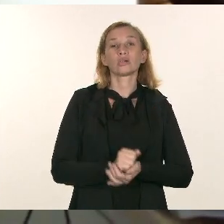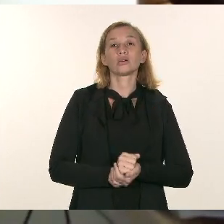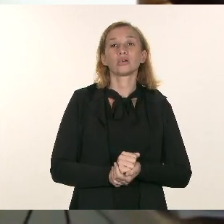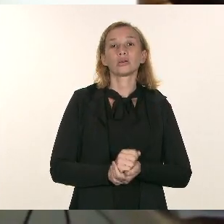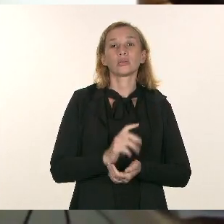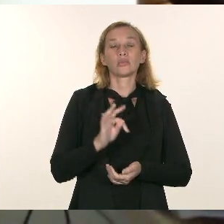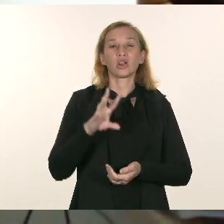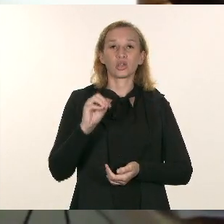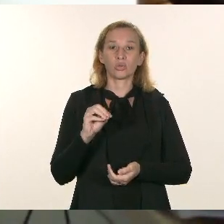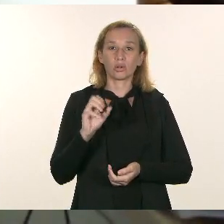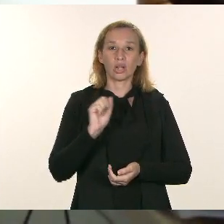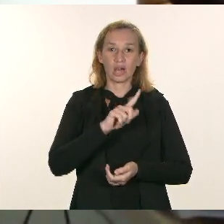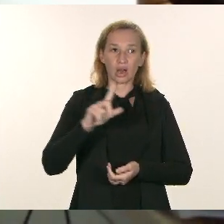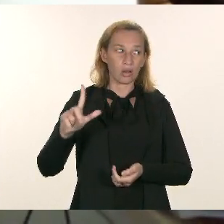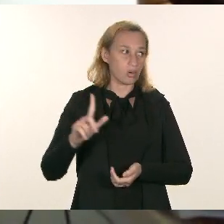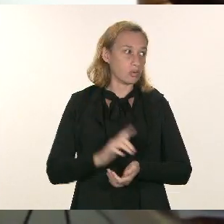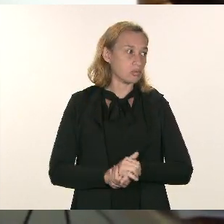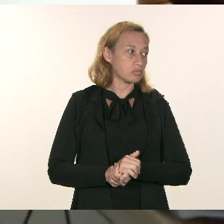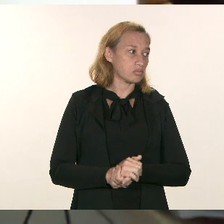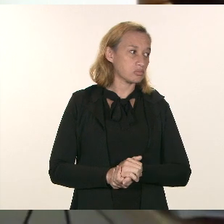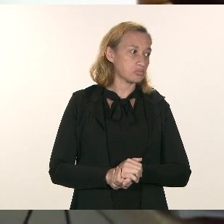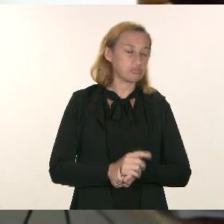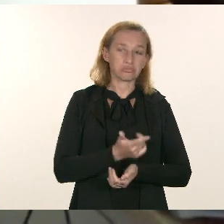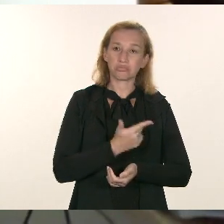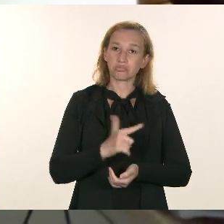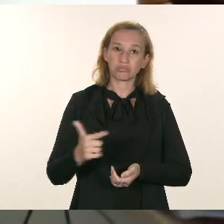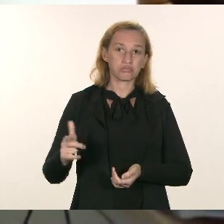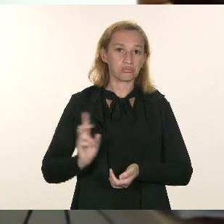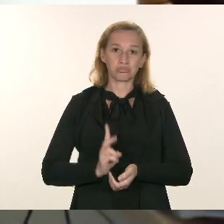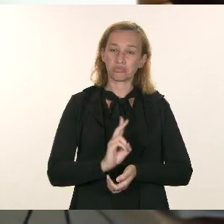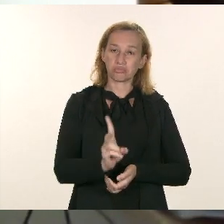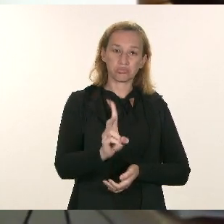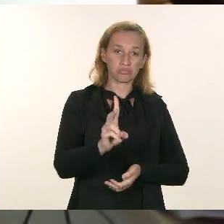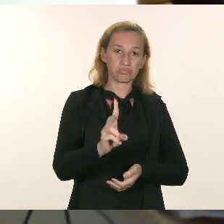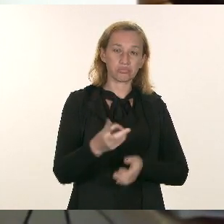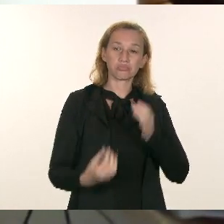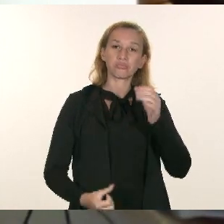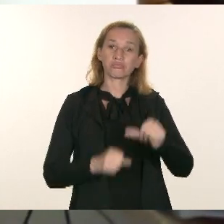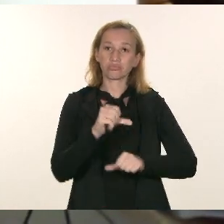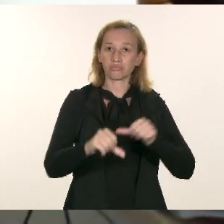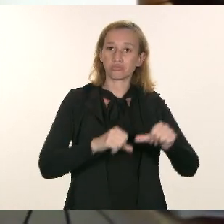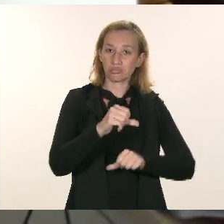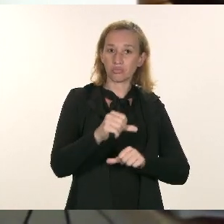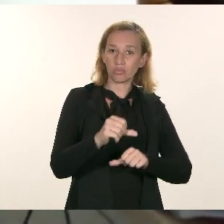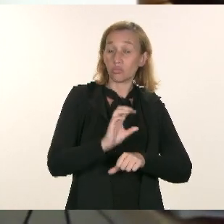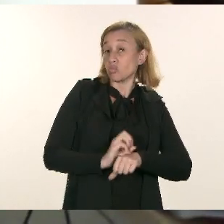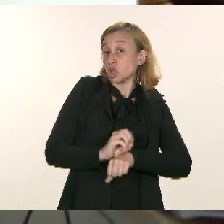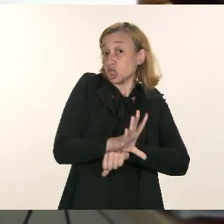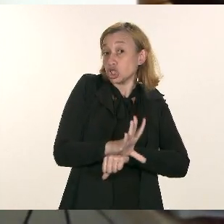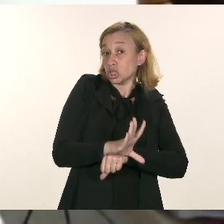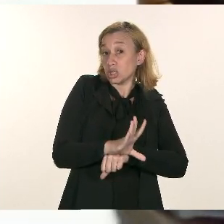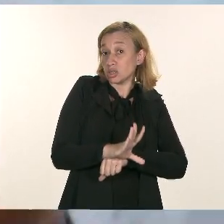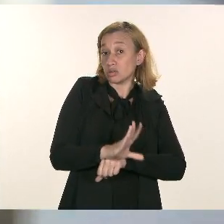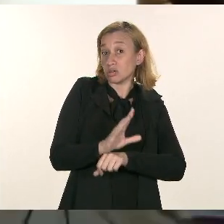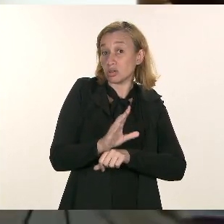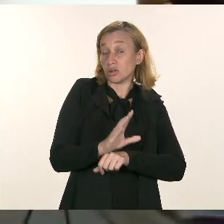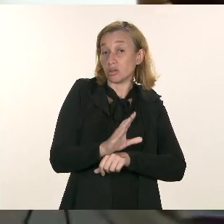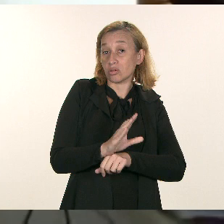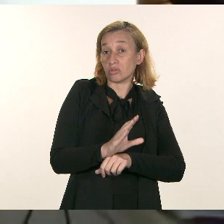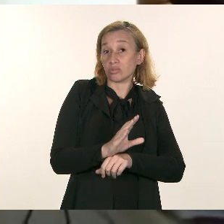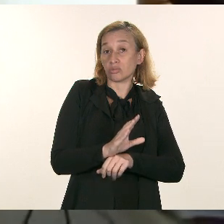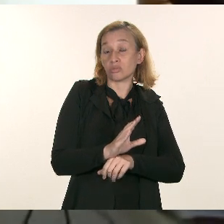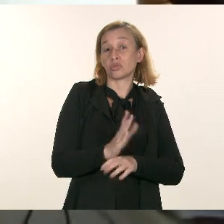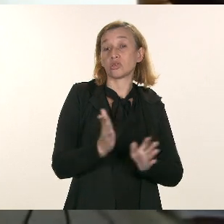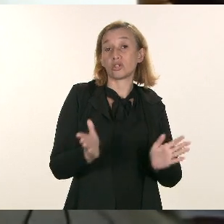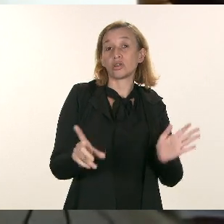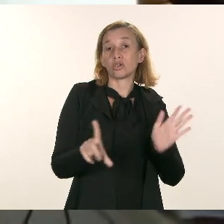Belo Leal, não deu continuidade do mesmo, transformando em indicação legislativa.